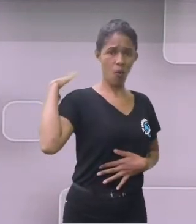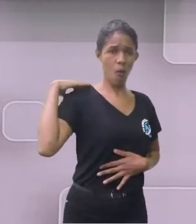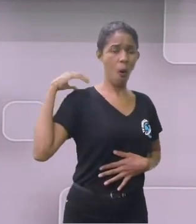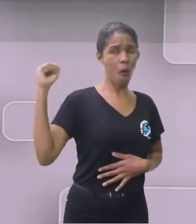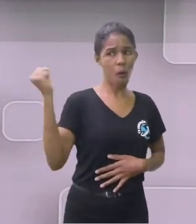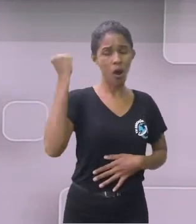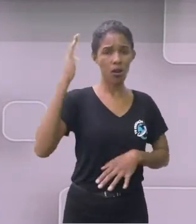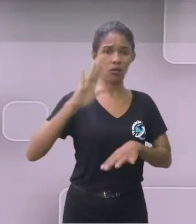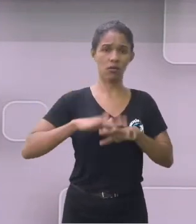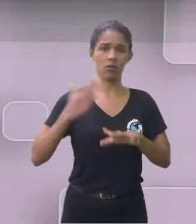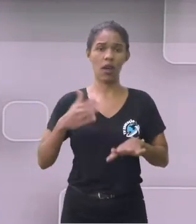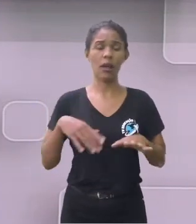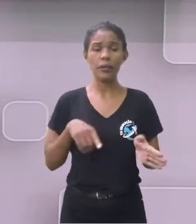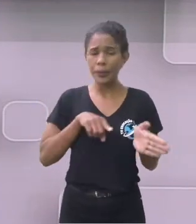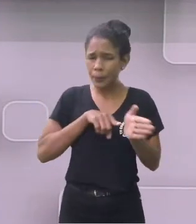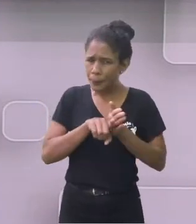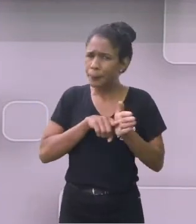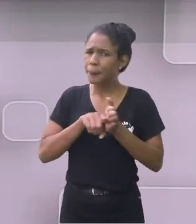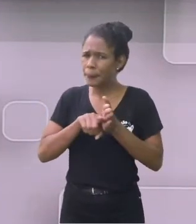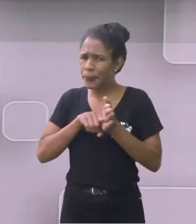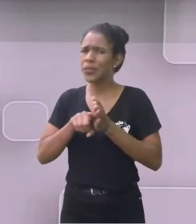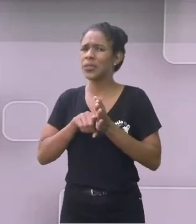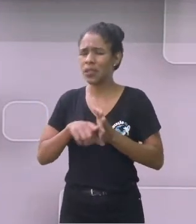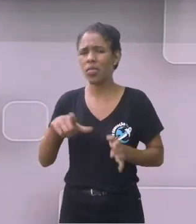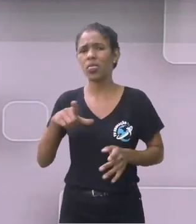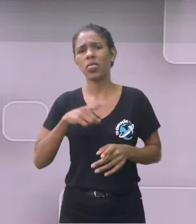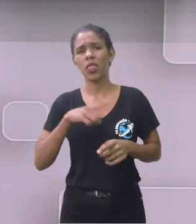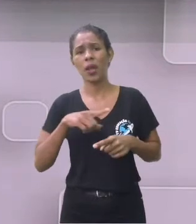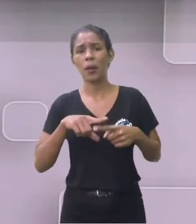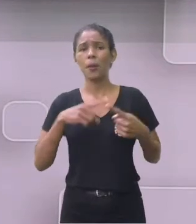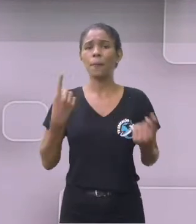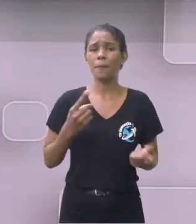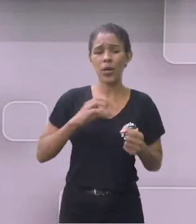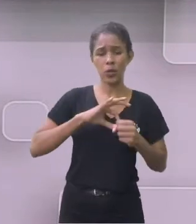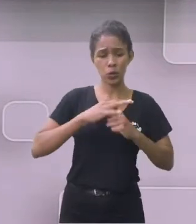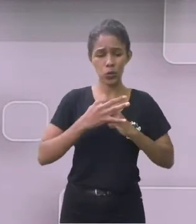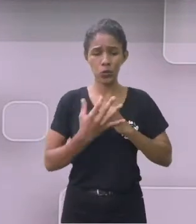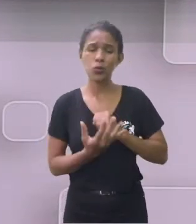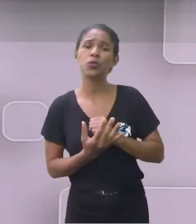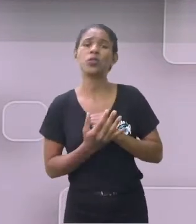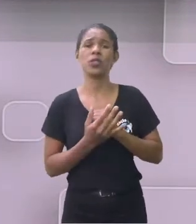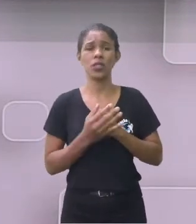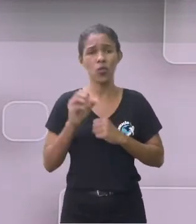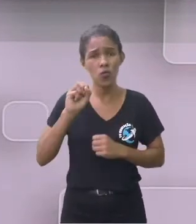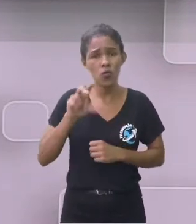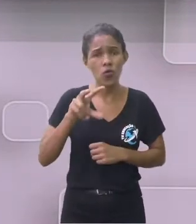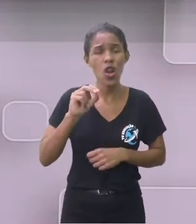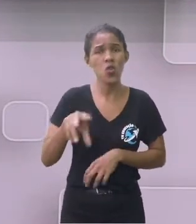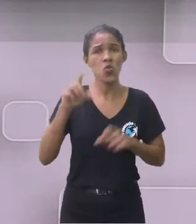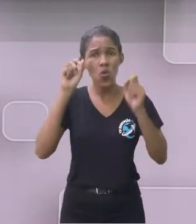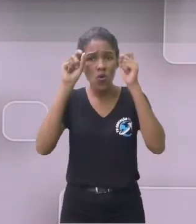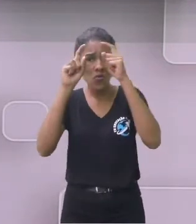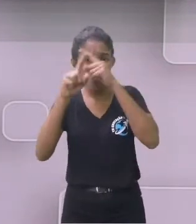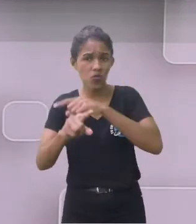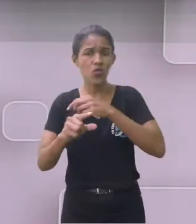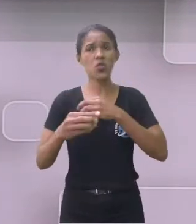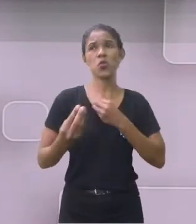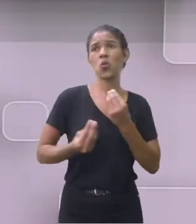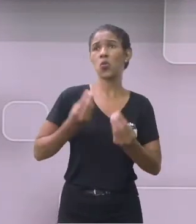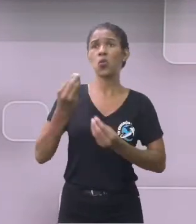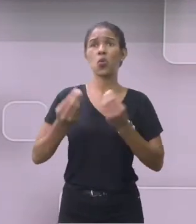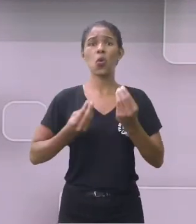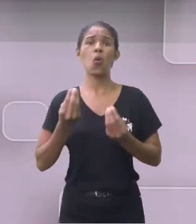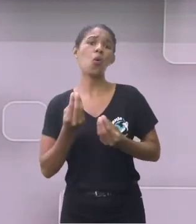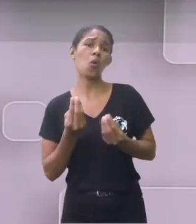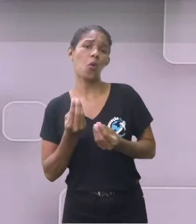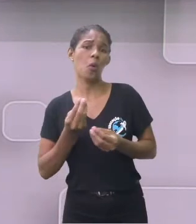das pesquisas e dos dados já conhecidos, o mecanismo de ação do vírus não está totalmente elucidado e ainda não há